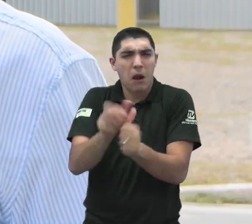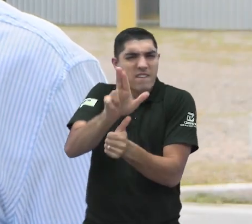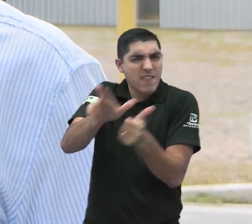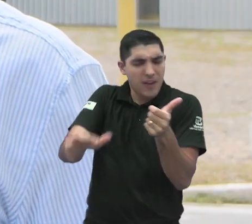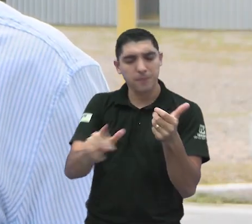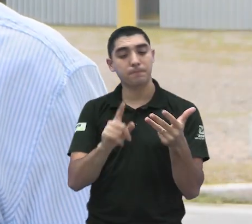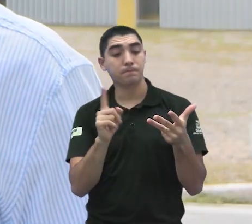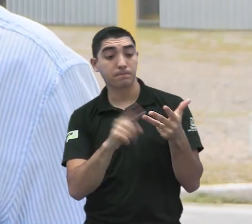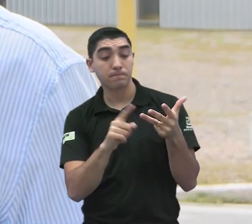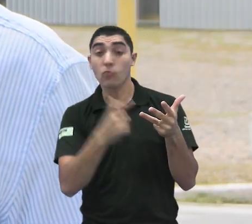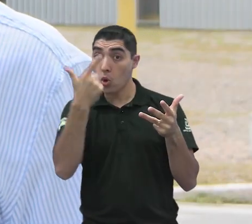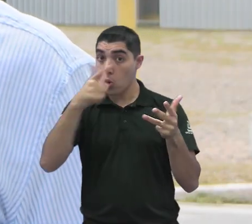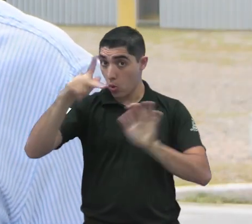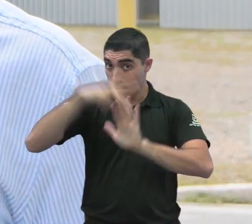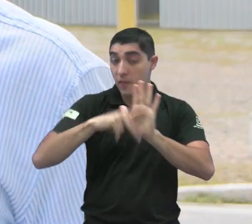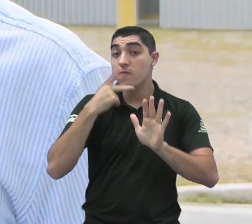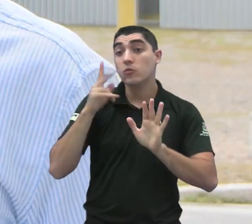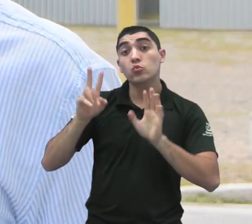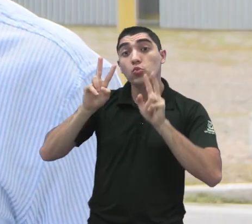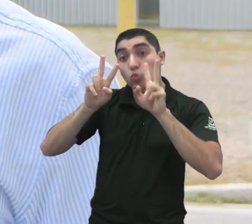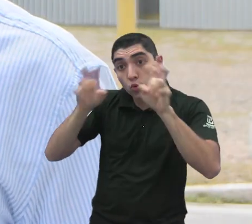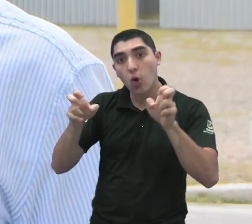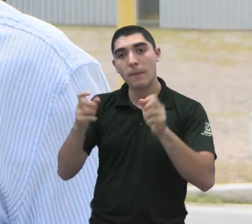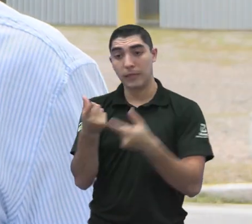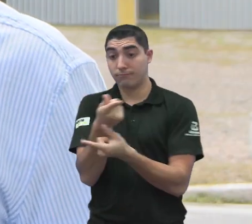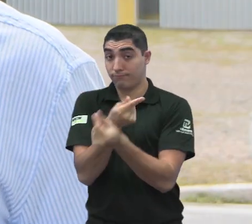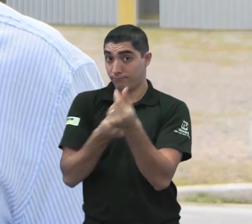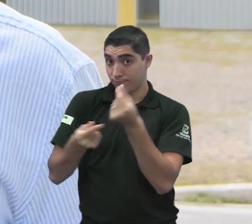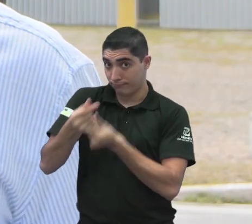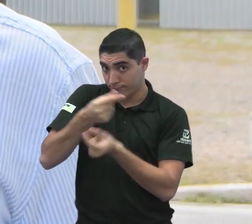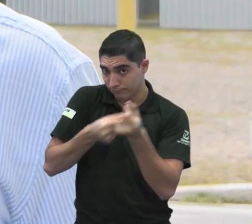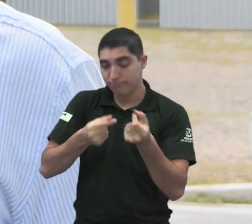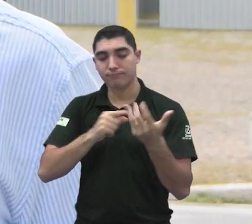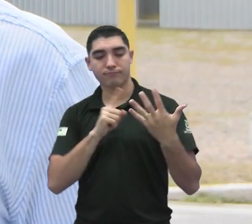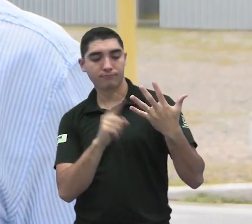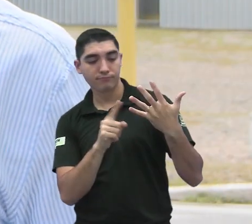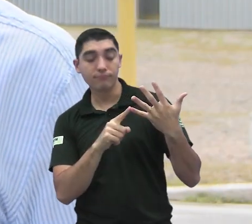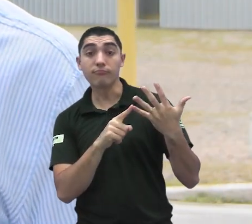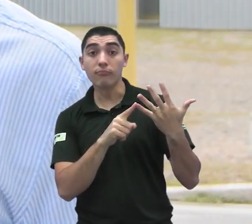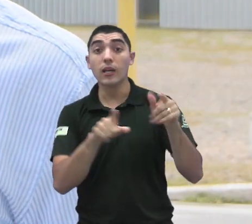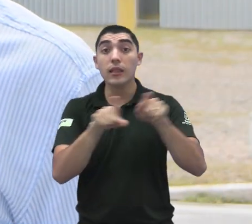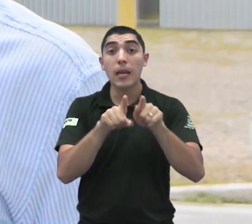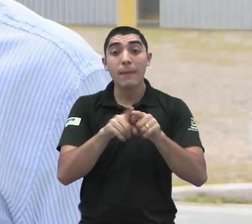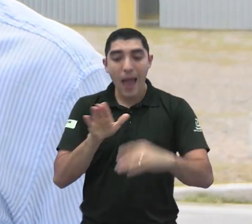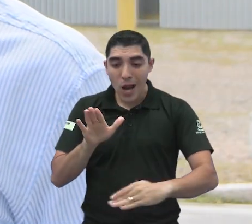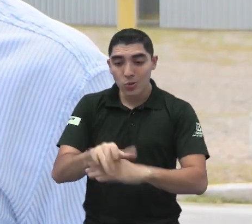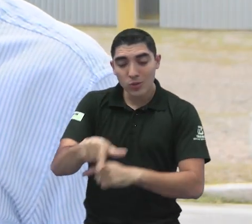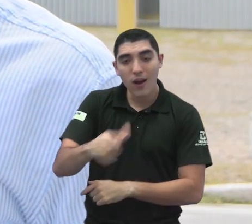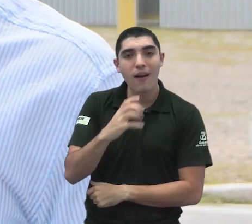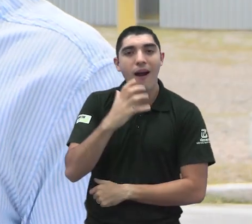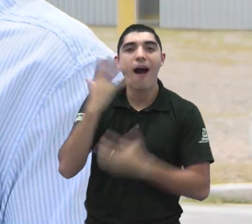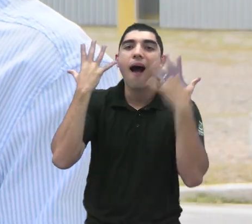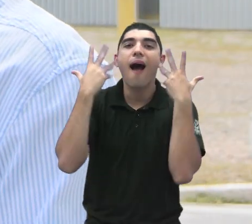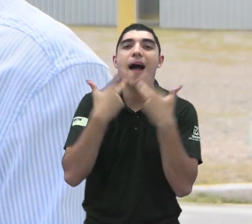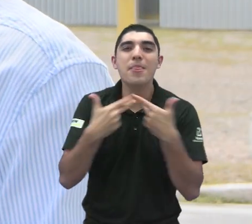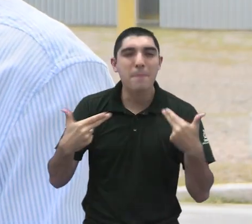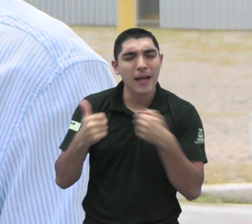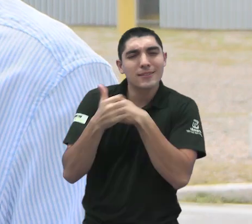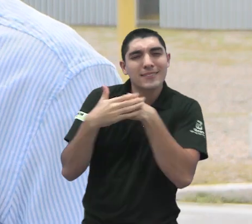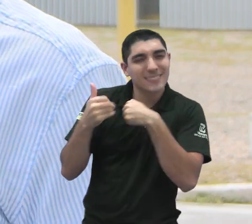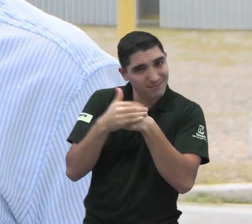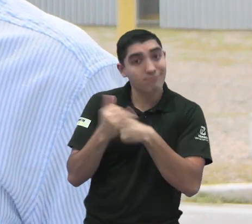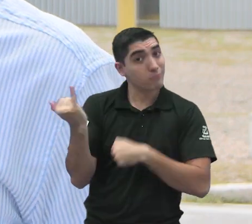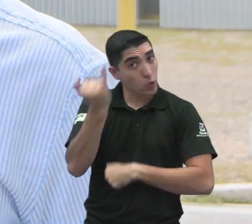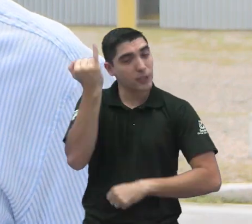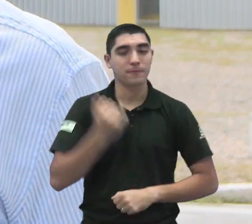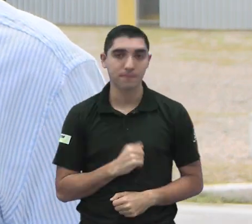vôlei e outros esportes. Nós temos outros programas que falam sobre ajuda financeira, temos outros programas que vão ajudar até mesmo o pet, né, que é